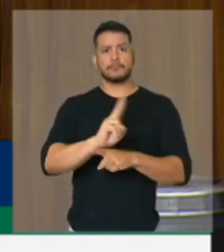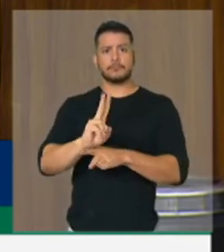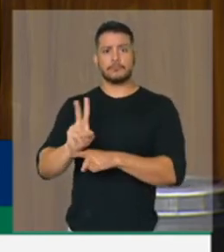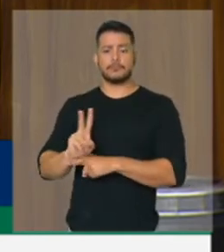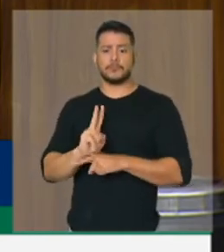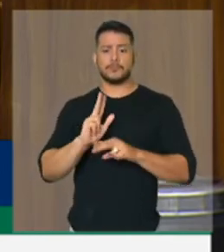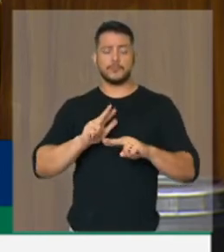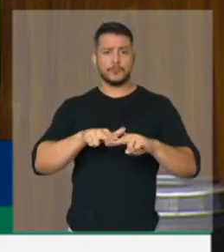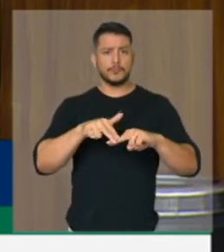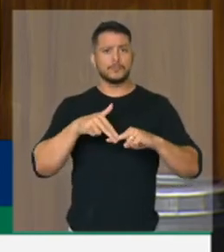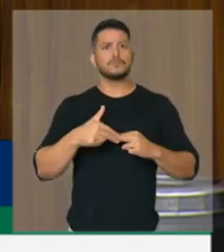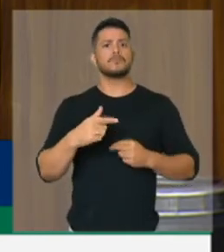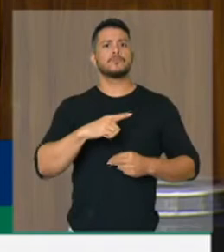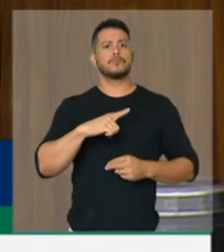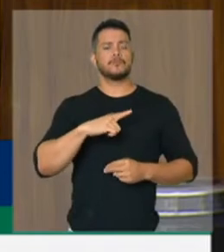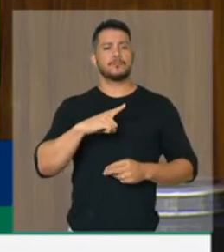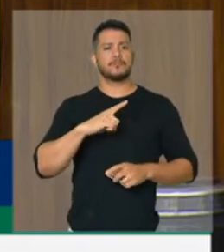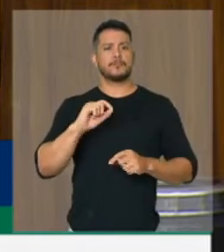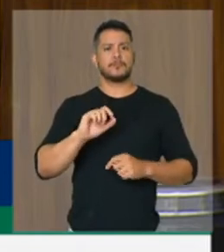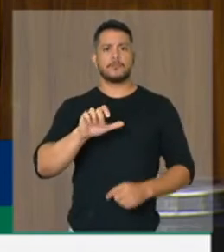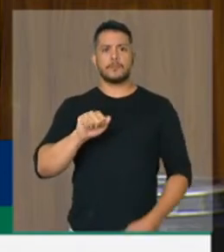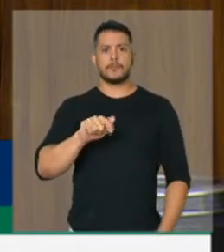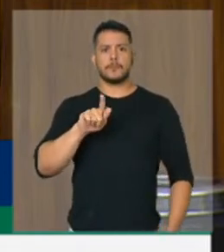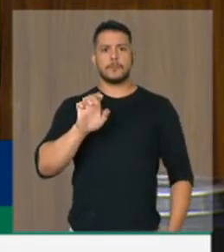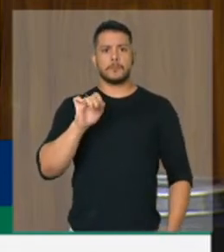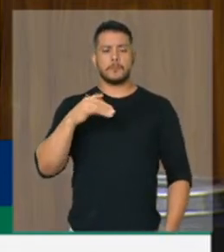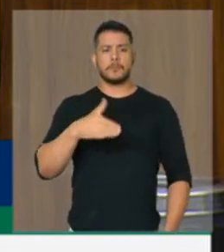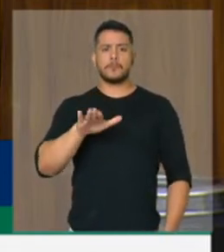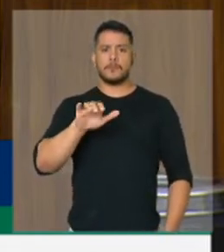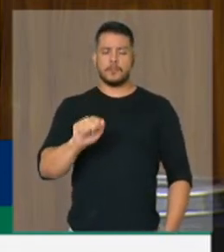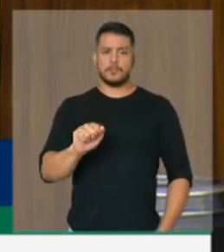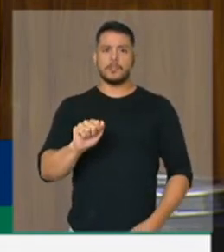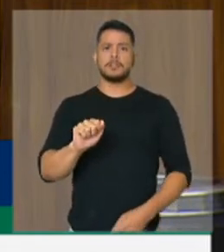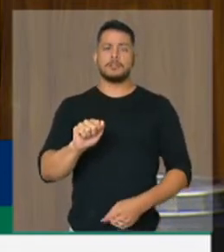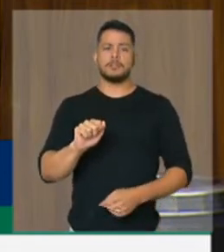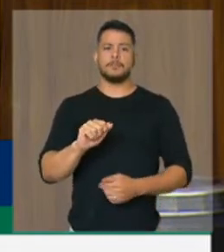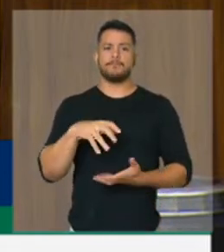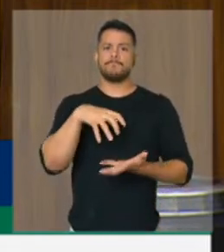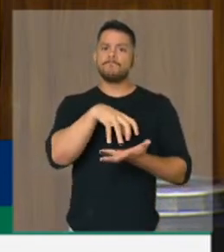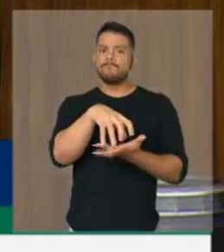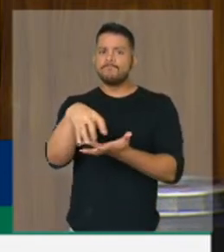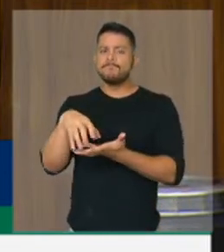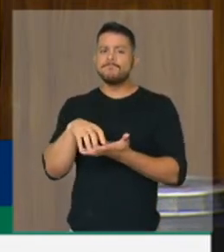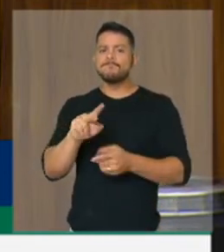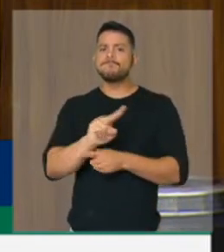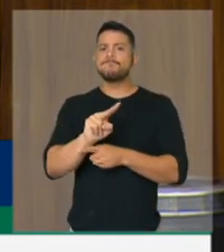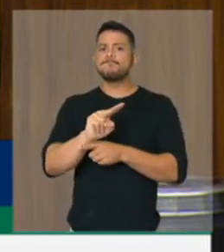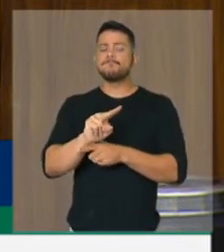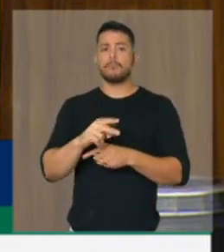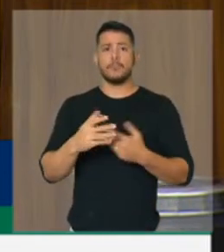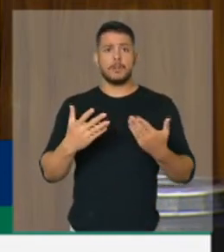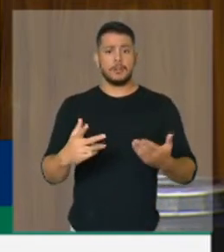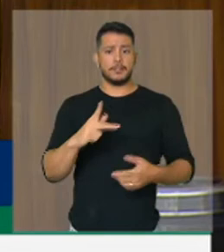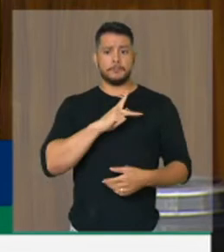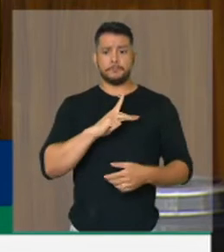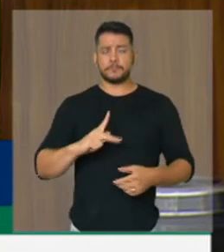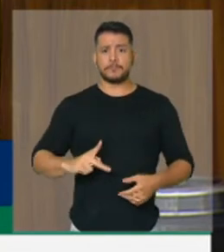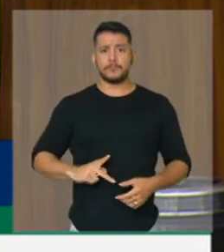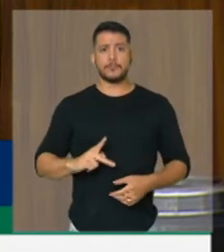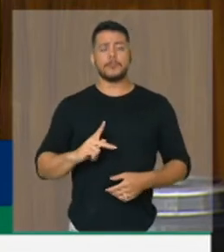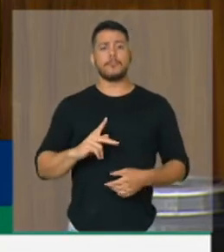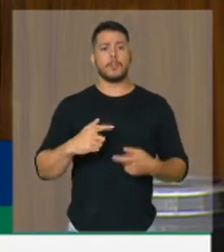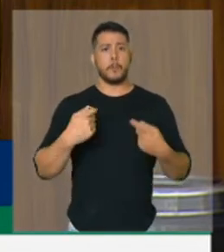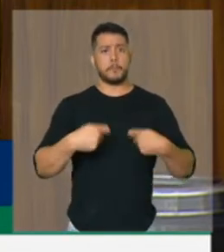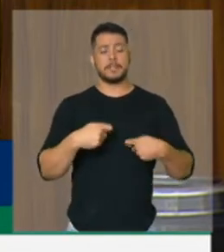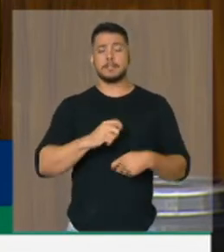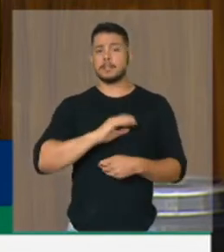reguladoras, para fiscalizar. E vamos dar ao povo esse patrimônio. É urgente o nosso presidente da República encaminhar uma proposta para cá